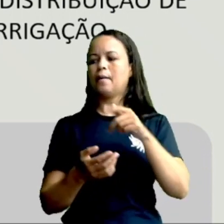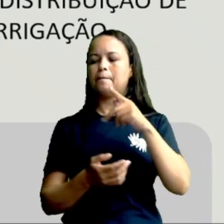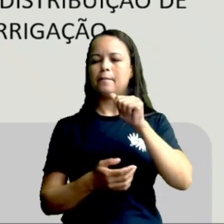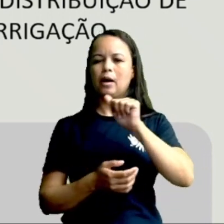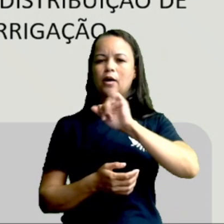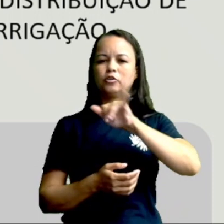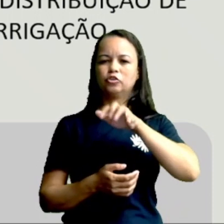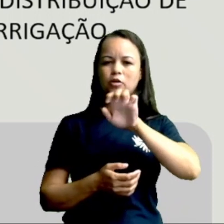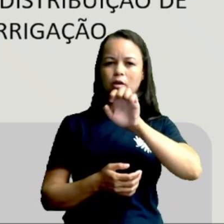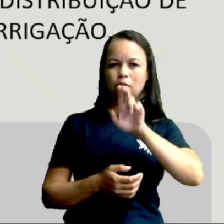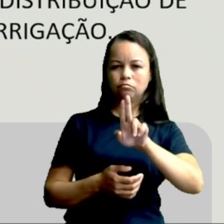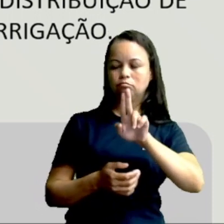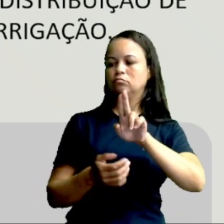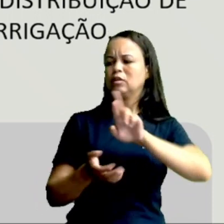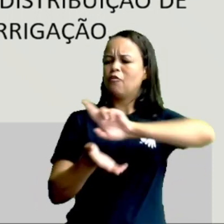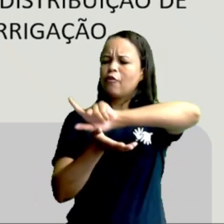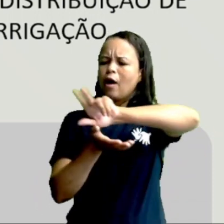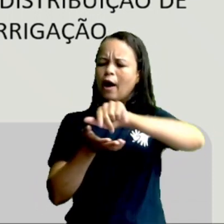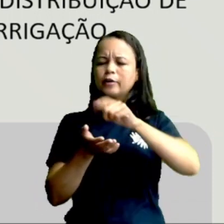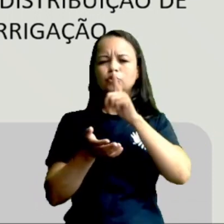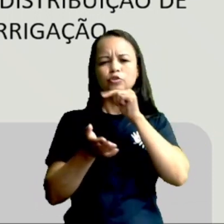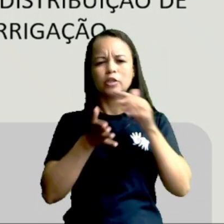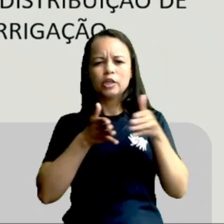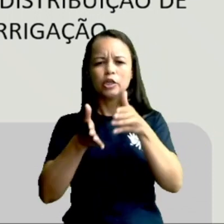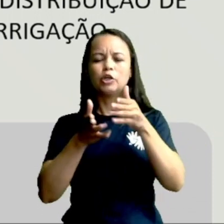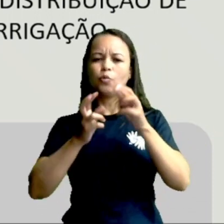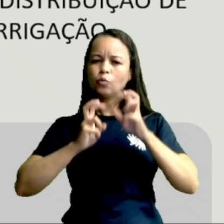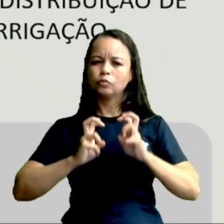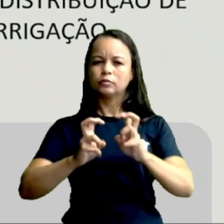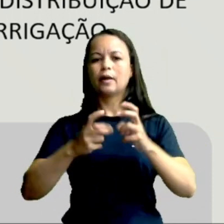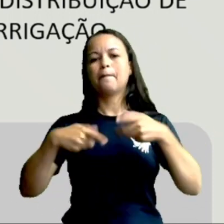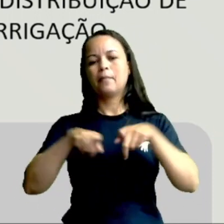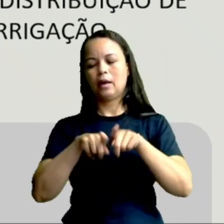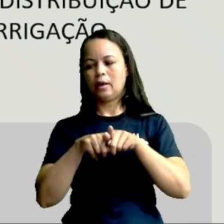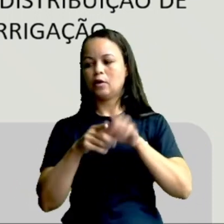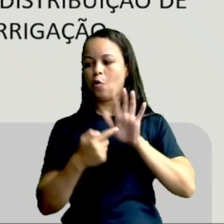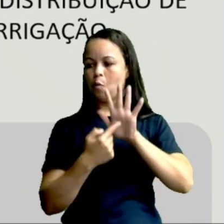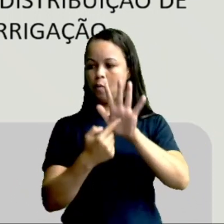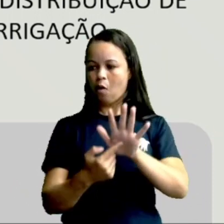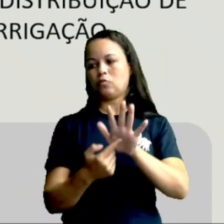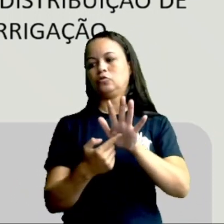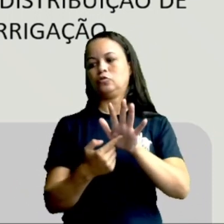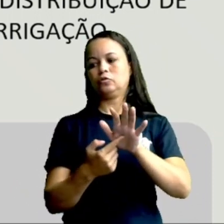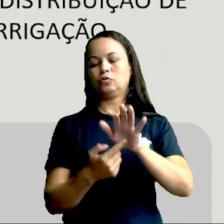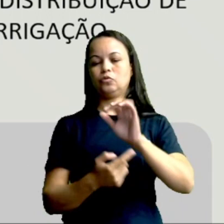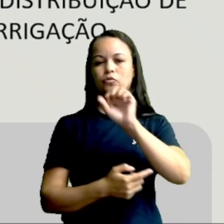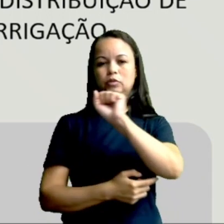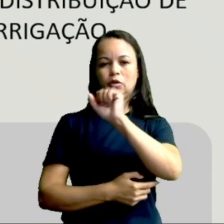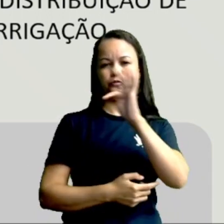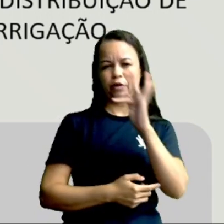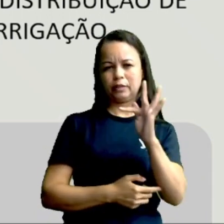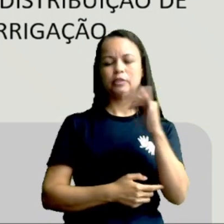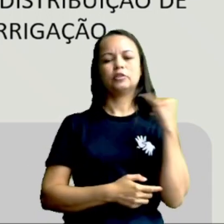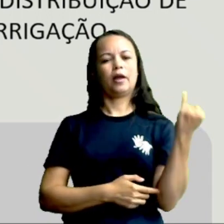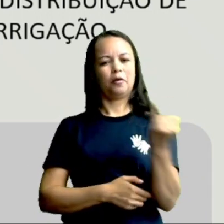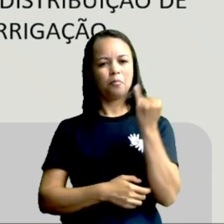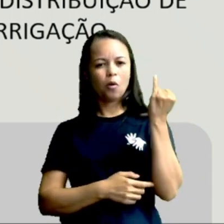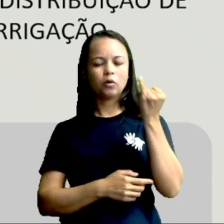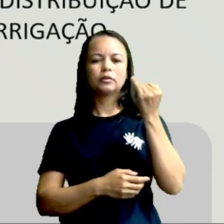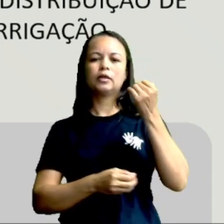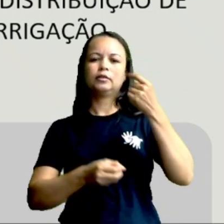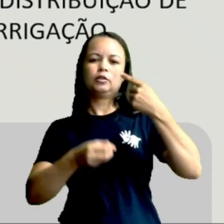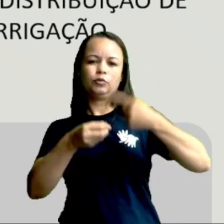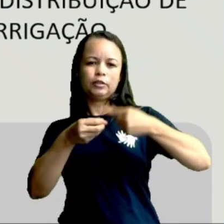estado. Aí eu trouxe para vocês com destaque o Rio São Francisco, que é de importância vital para o interior do